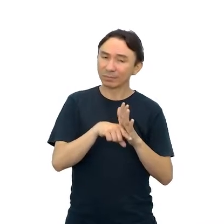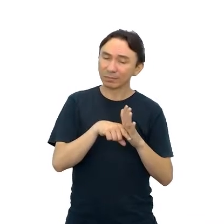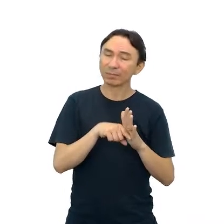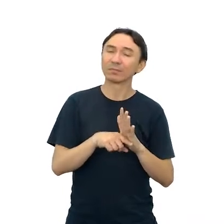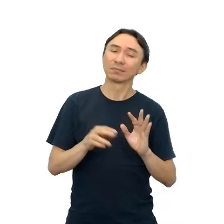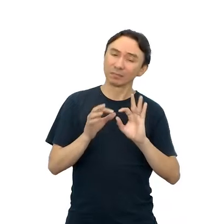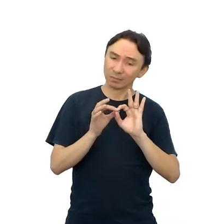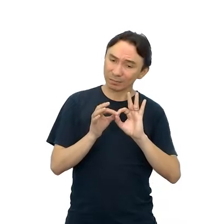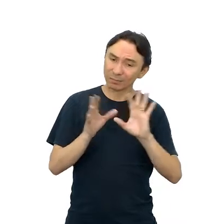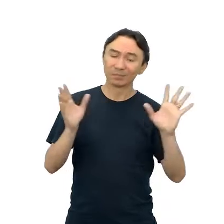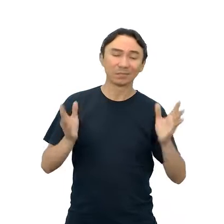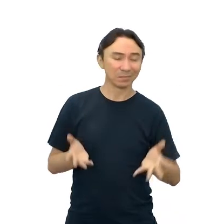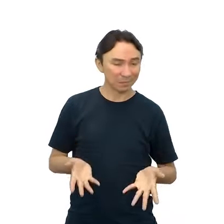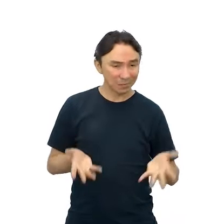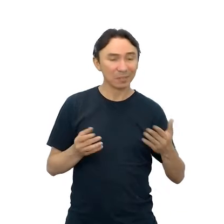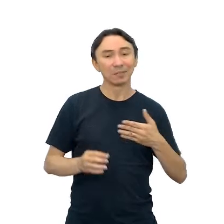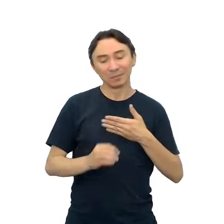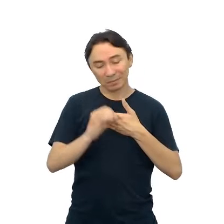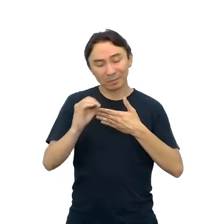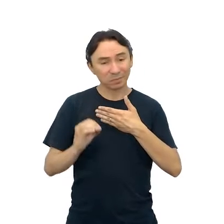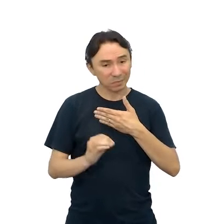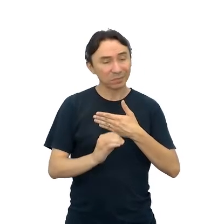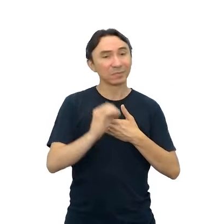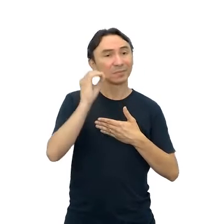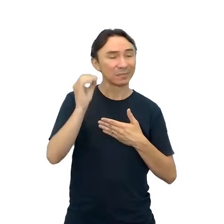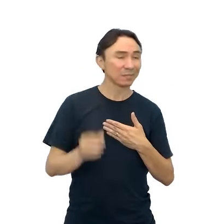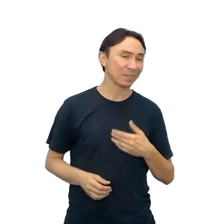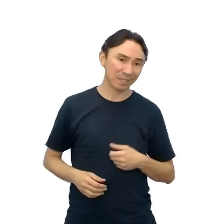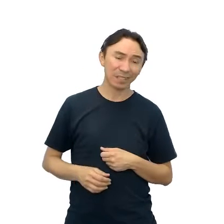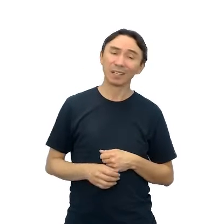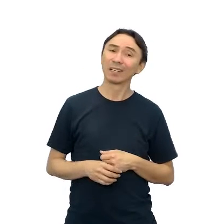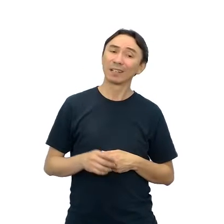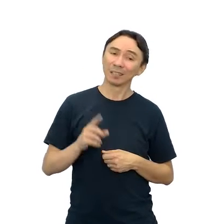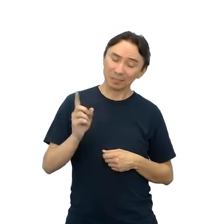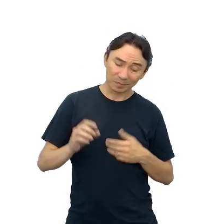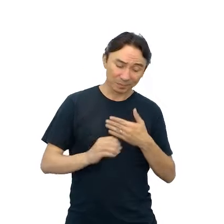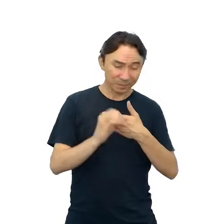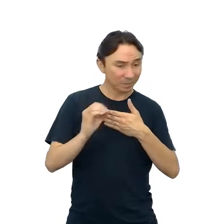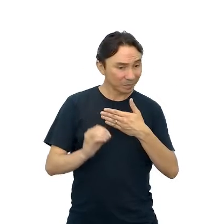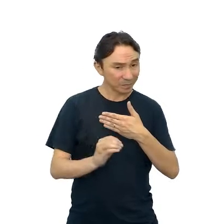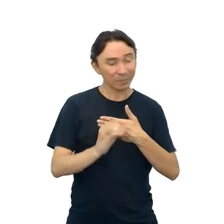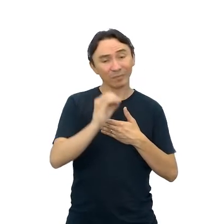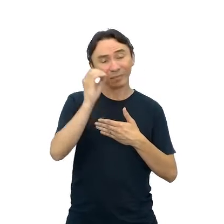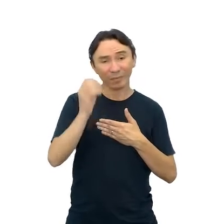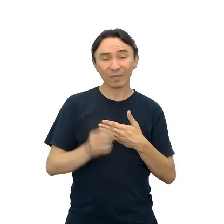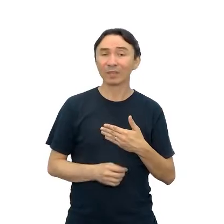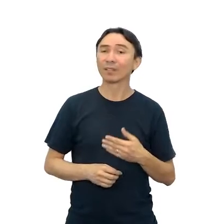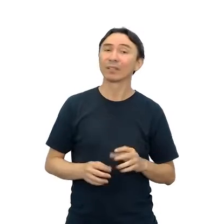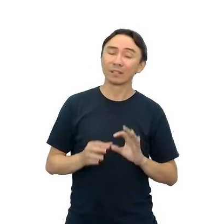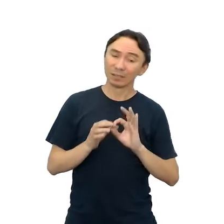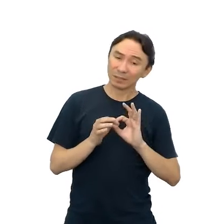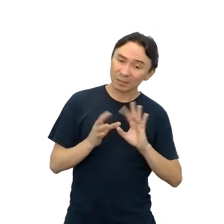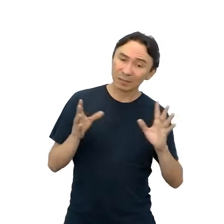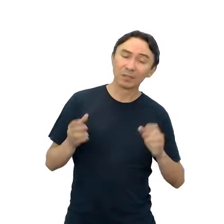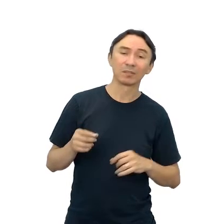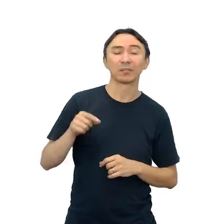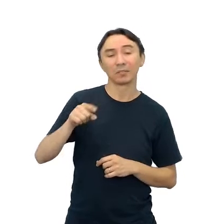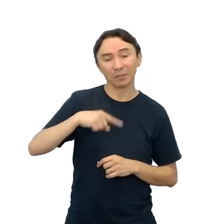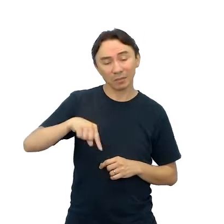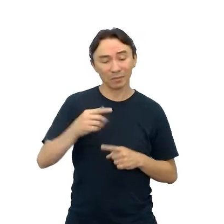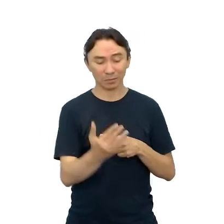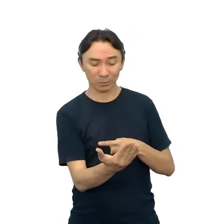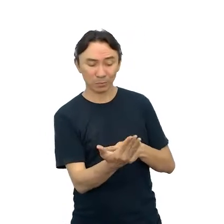o Centro de Mídias, né, que é um canal disponível para nos